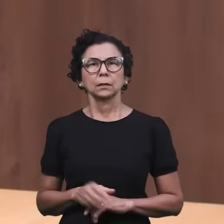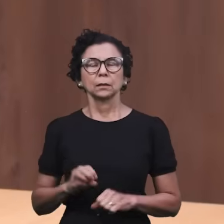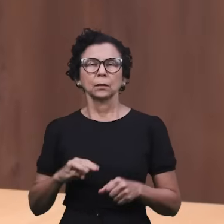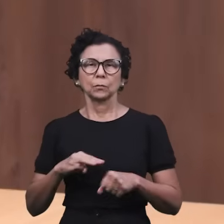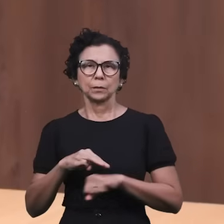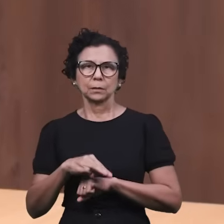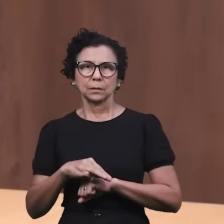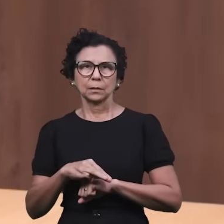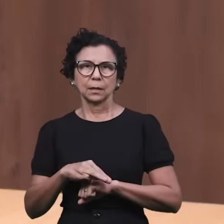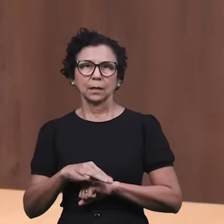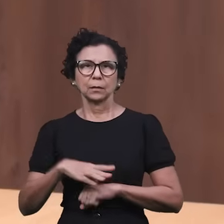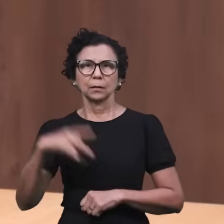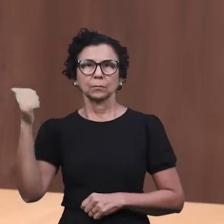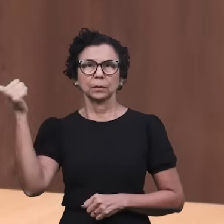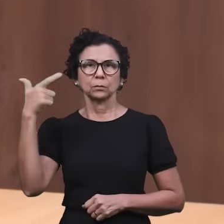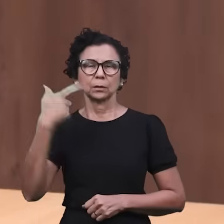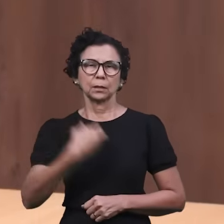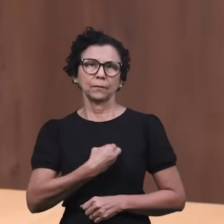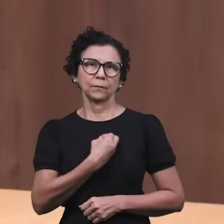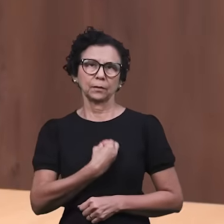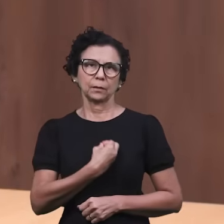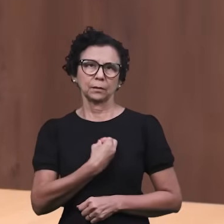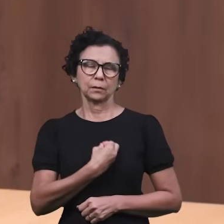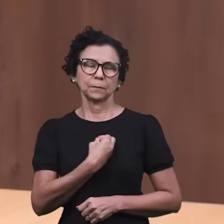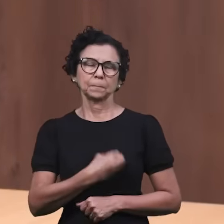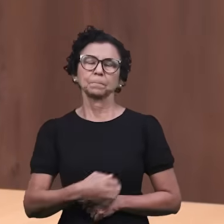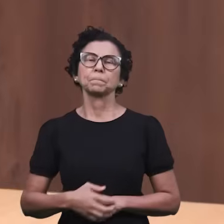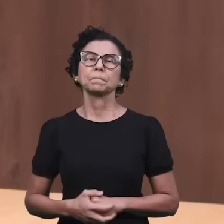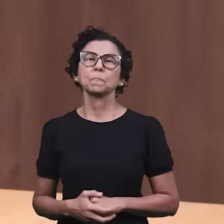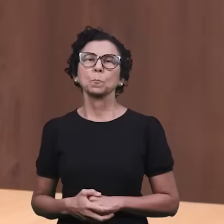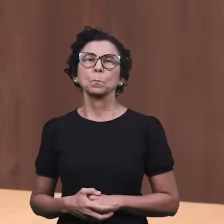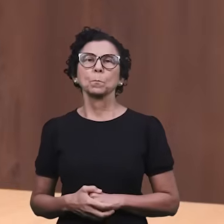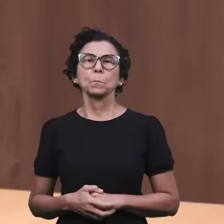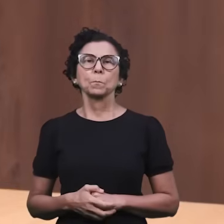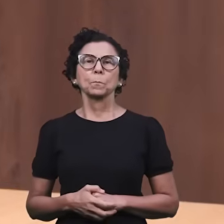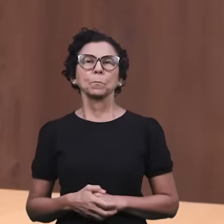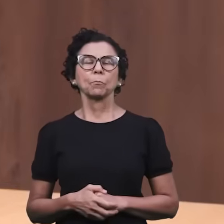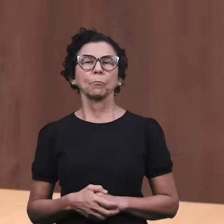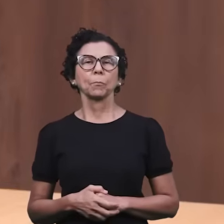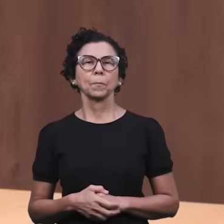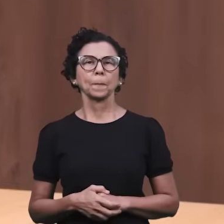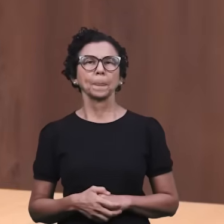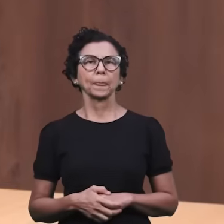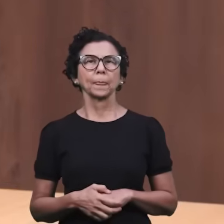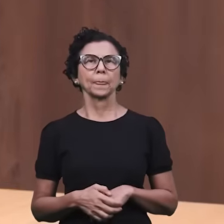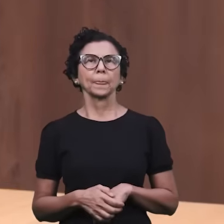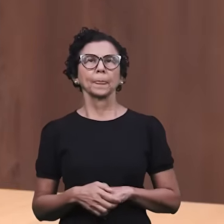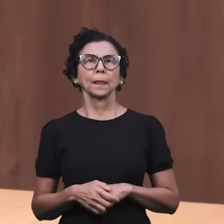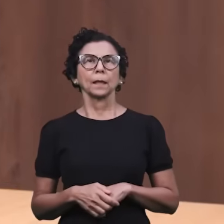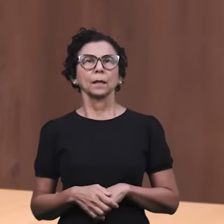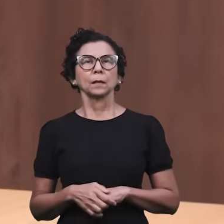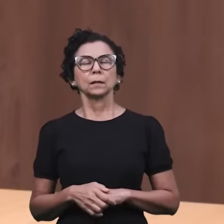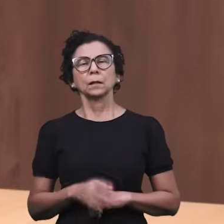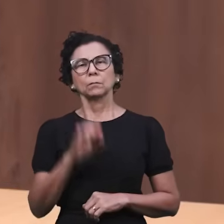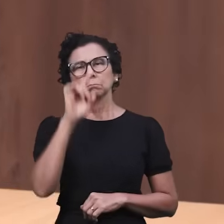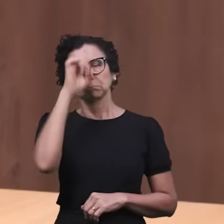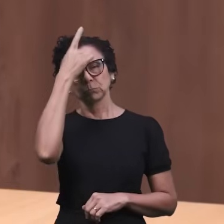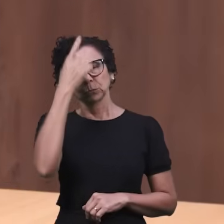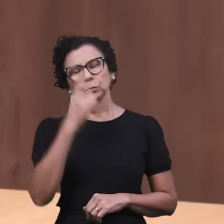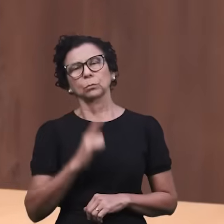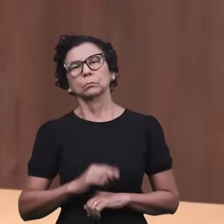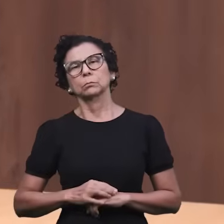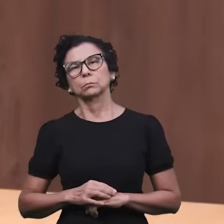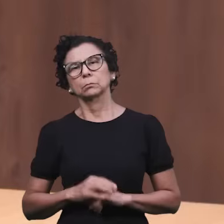vida. Então ele orientou que nós criássemos um programa para